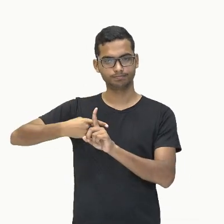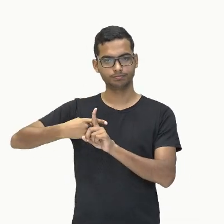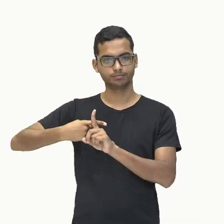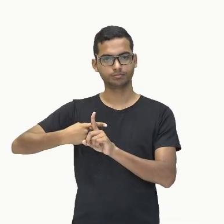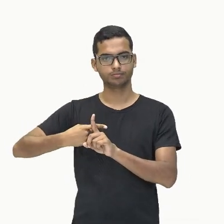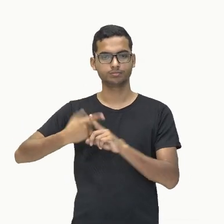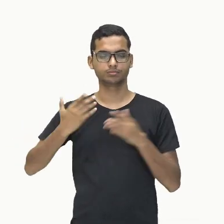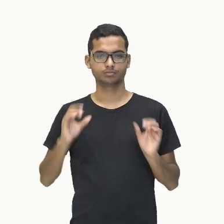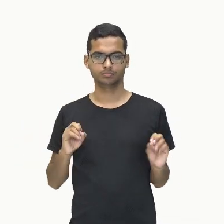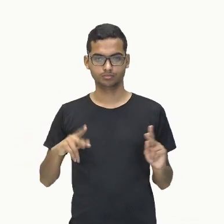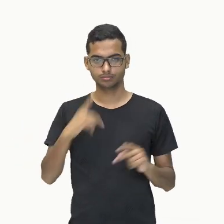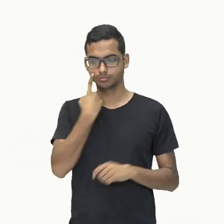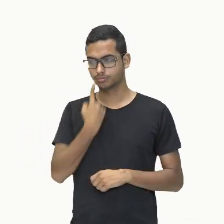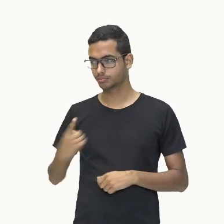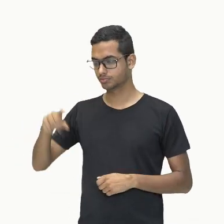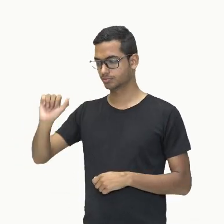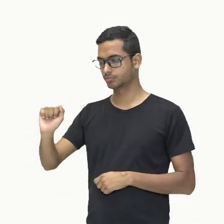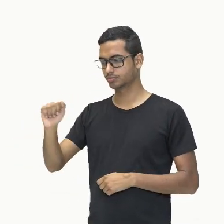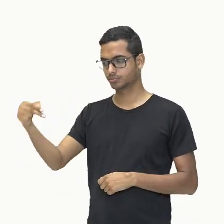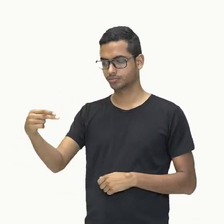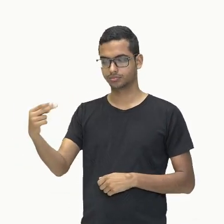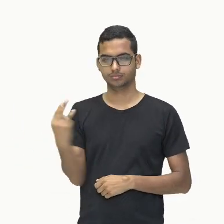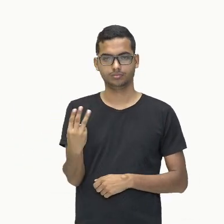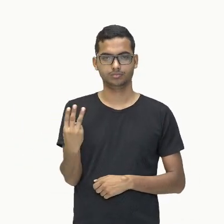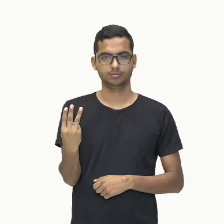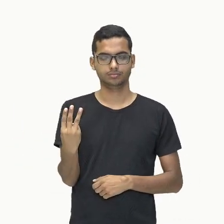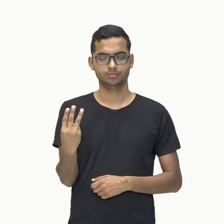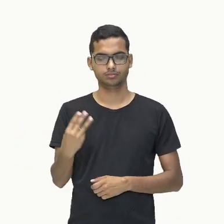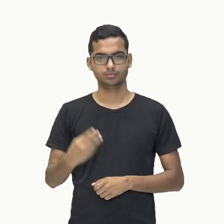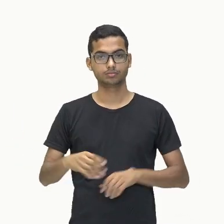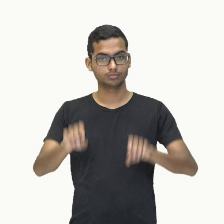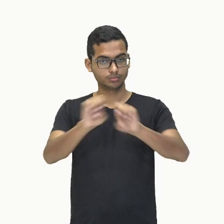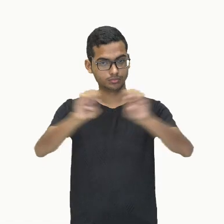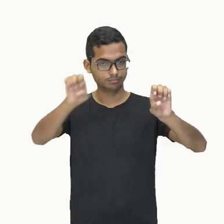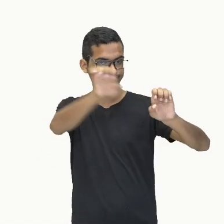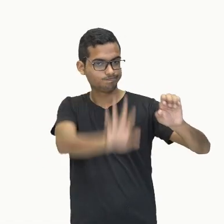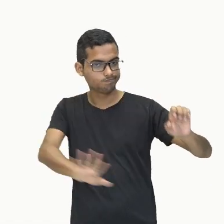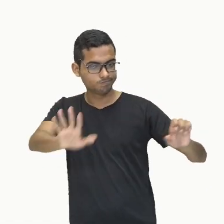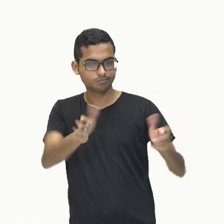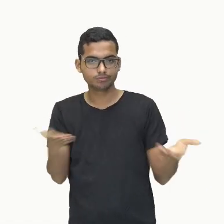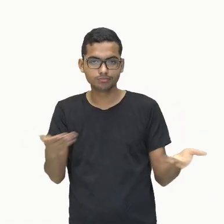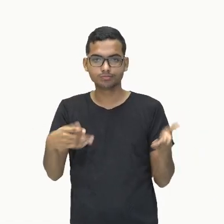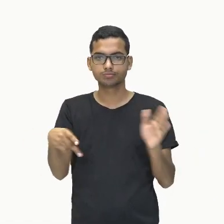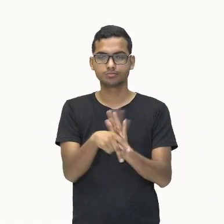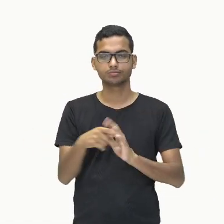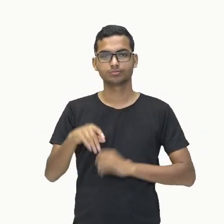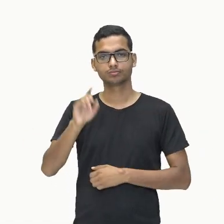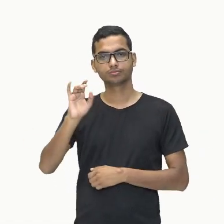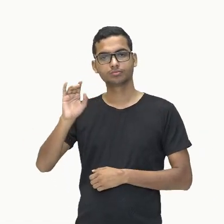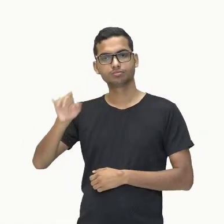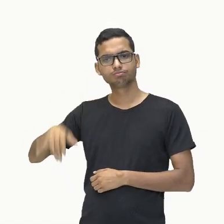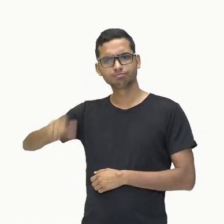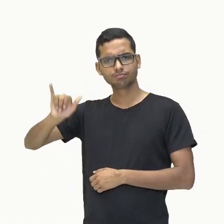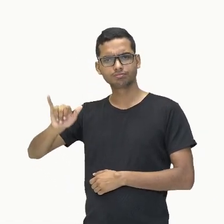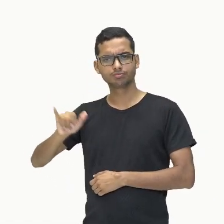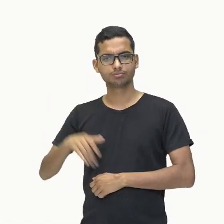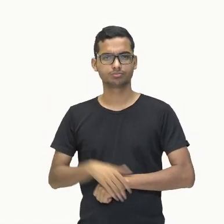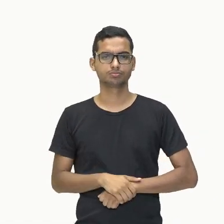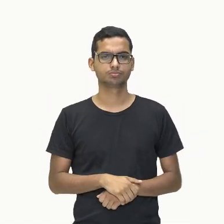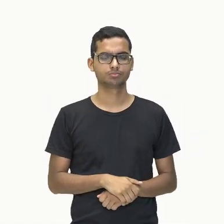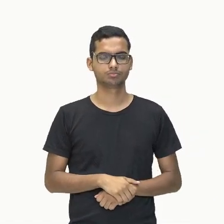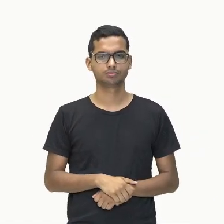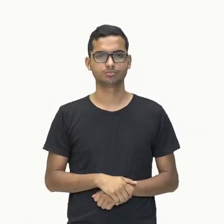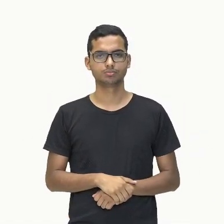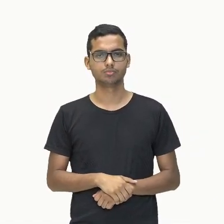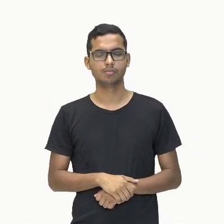vale 3. Na equação geral, quem acompanha y é o valor de b, então aqui